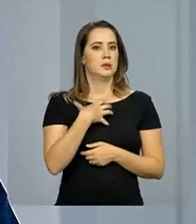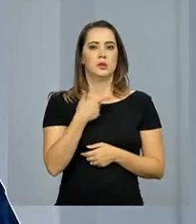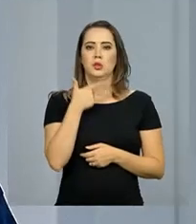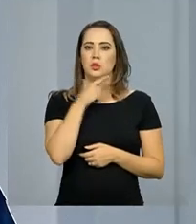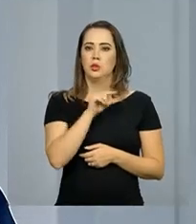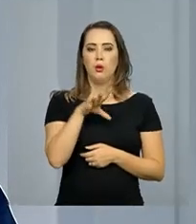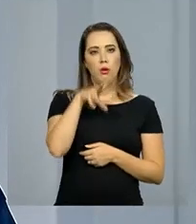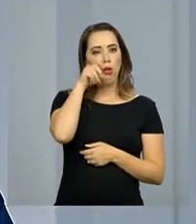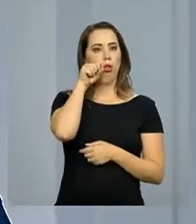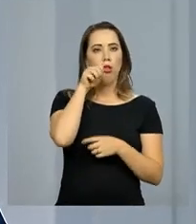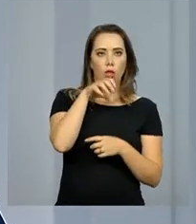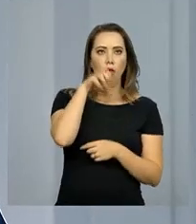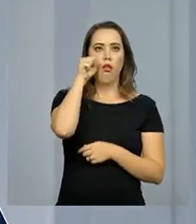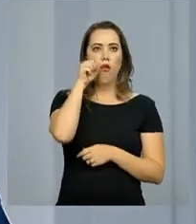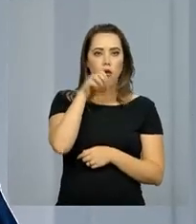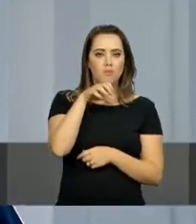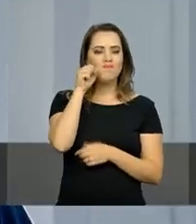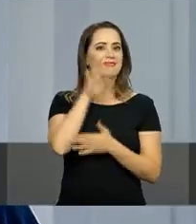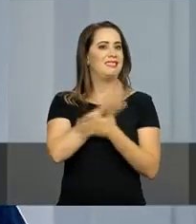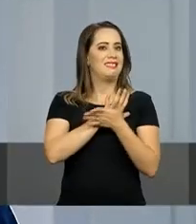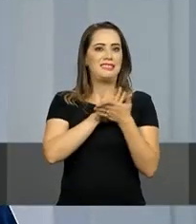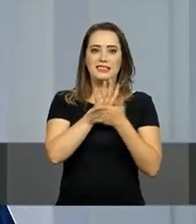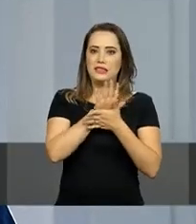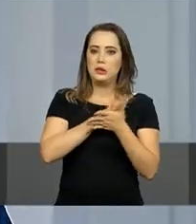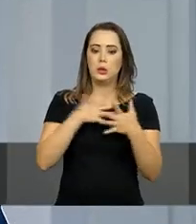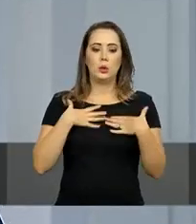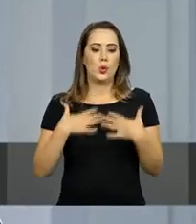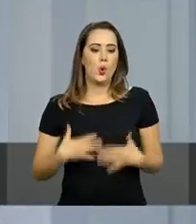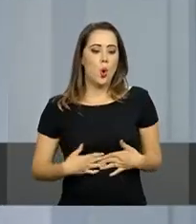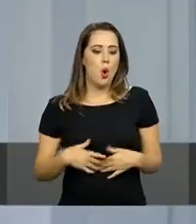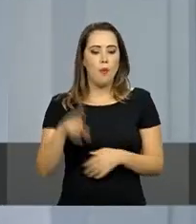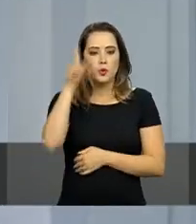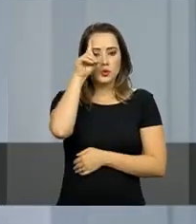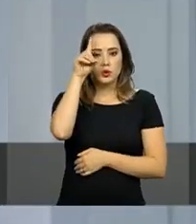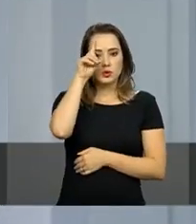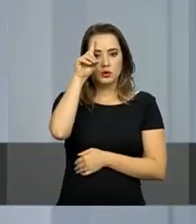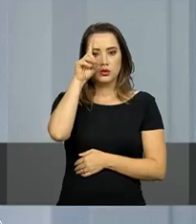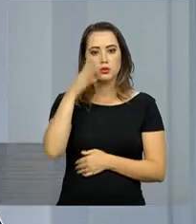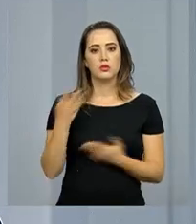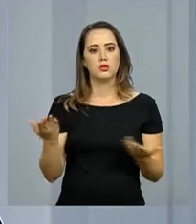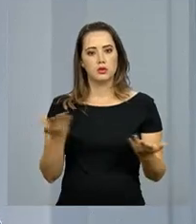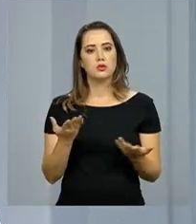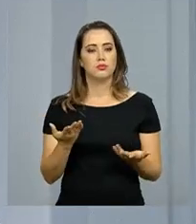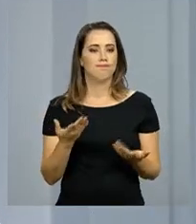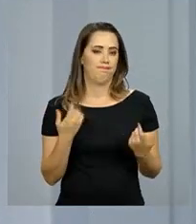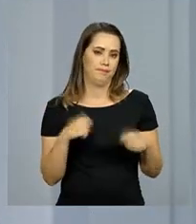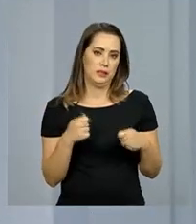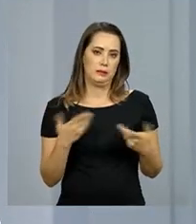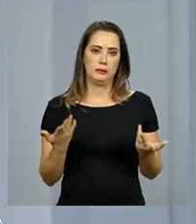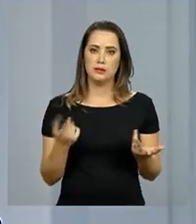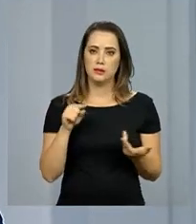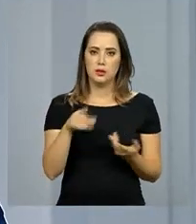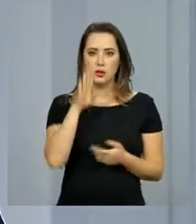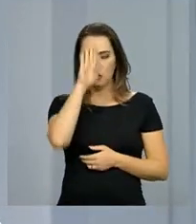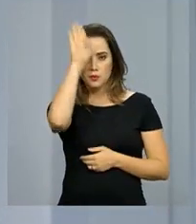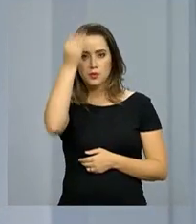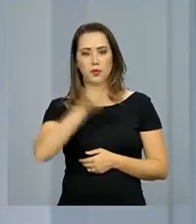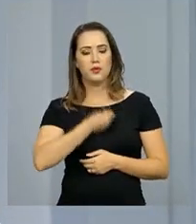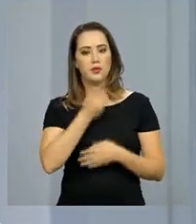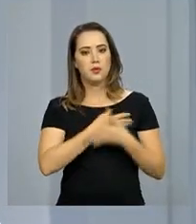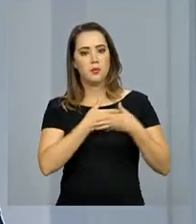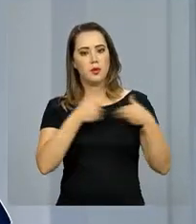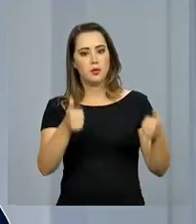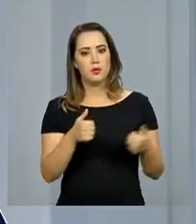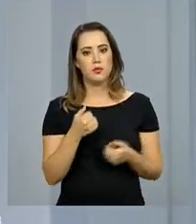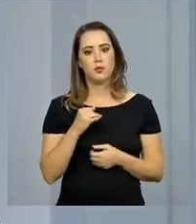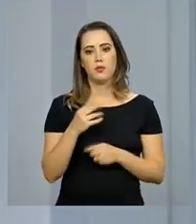eu não tenho respiração, eu não tenho fôlego, eu não tenho corpo para aguentar o dia a dia que eu levo. Então, o principal é ter qualidade de